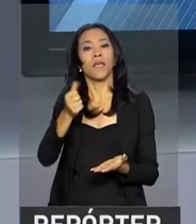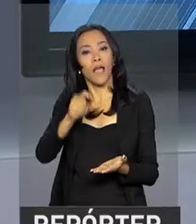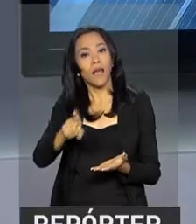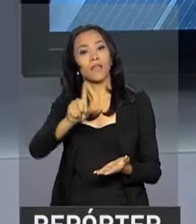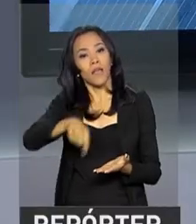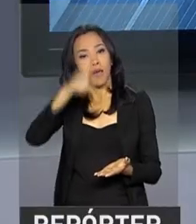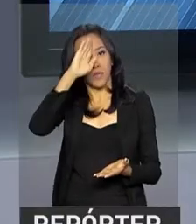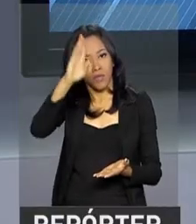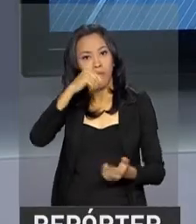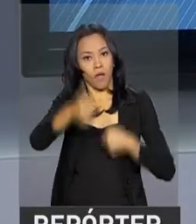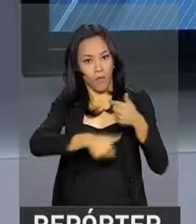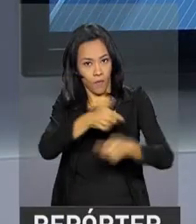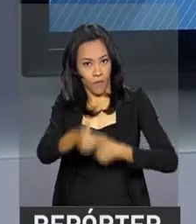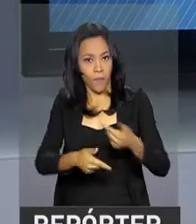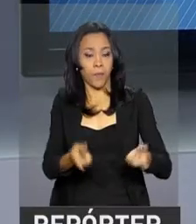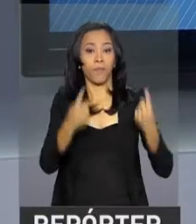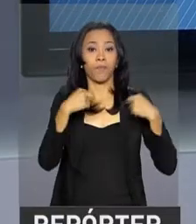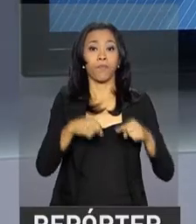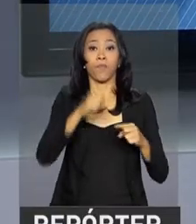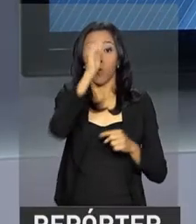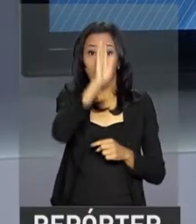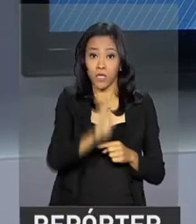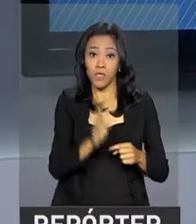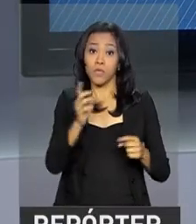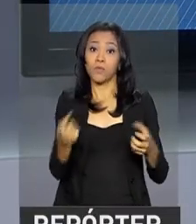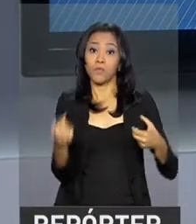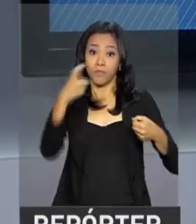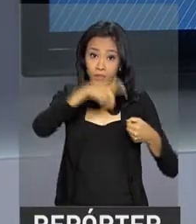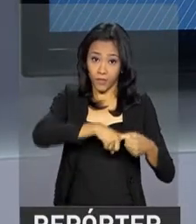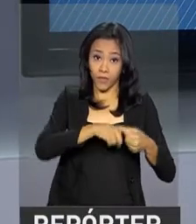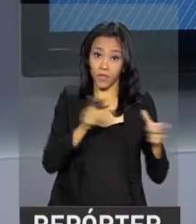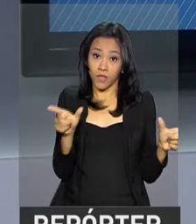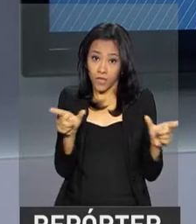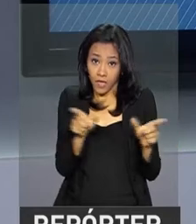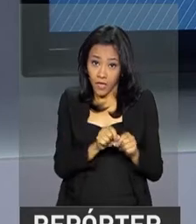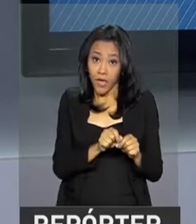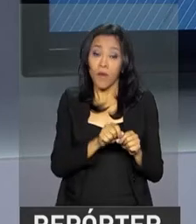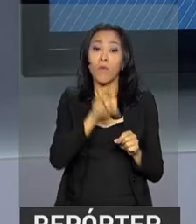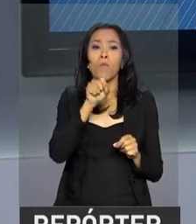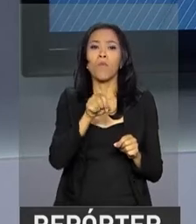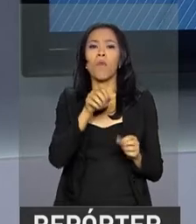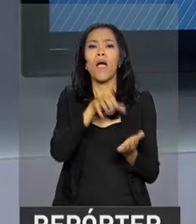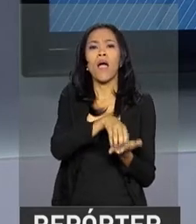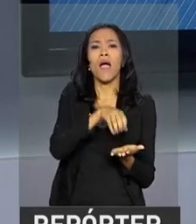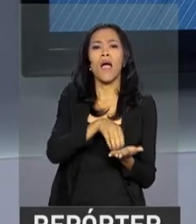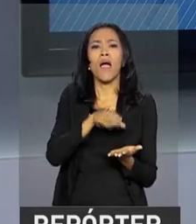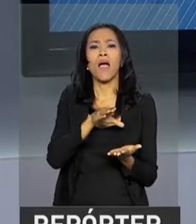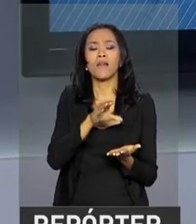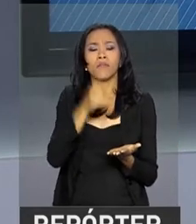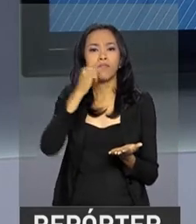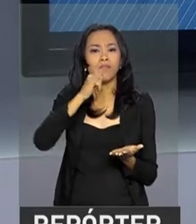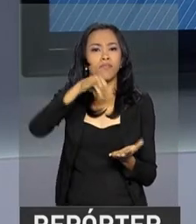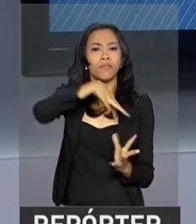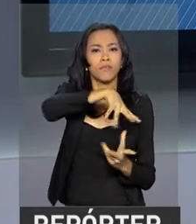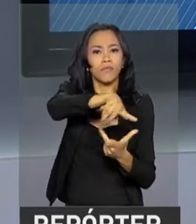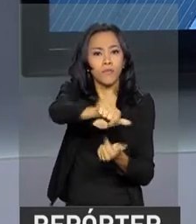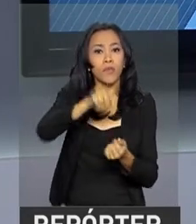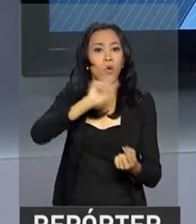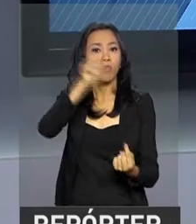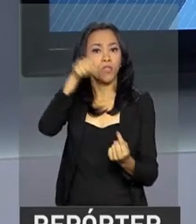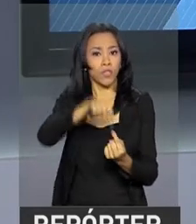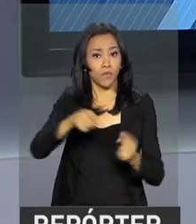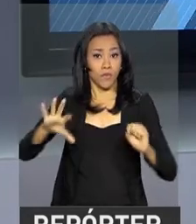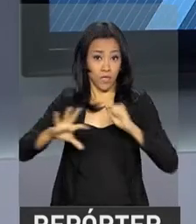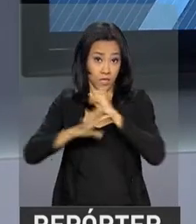o brasil se associou à agência internacional de energia instituição que tem como objetivo promover ações para garantir a segurança